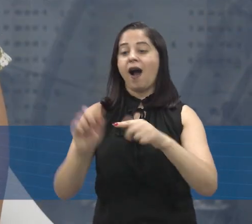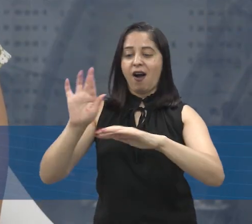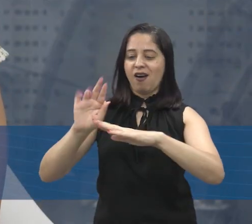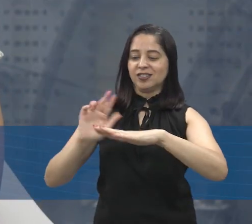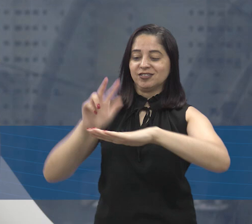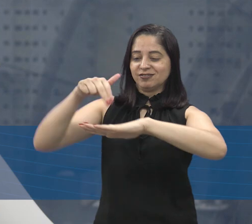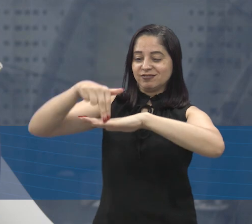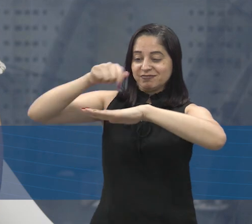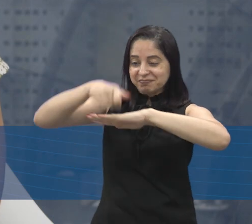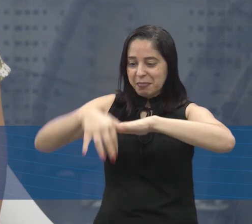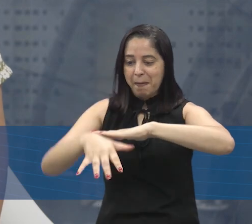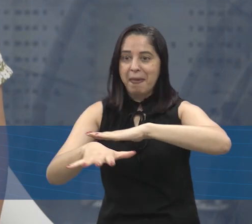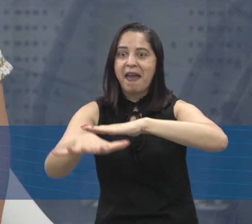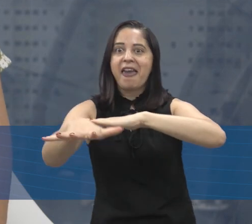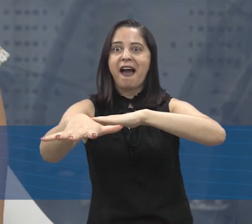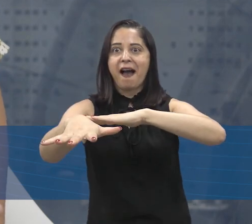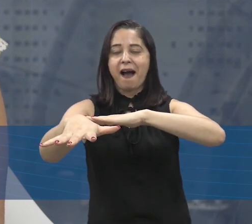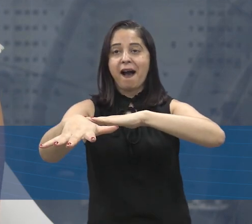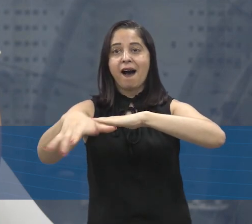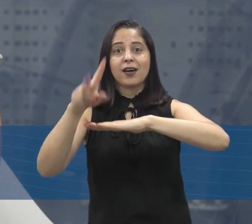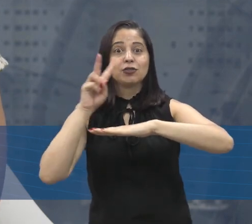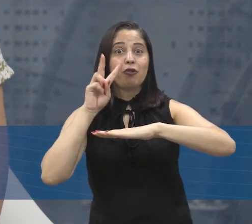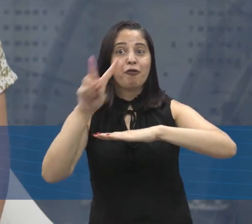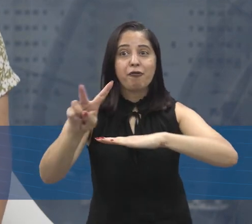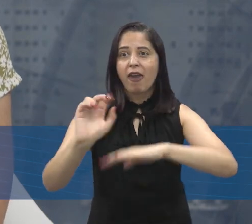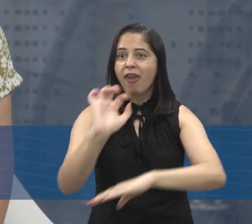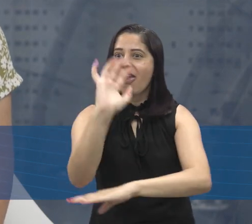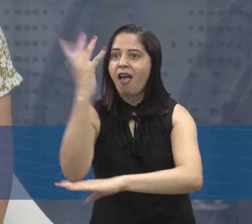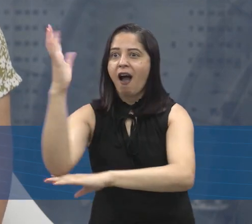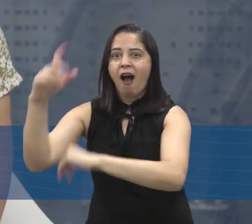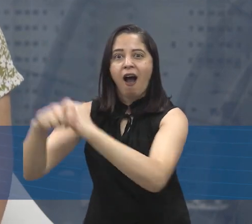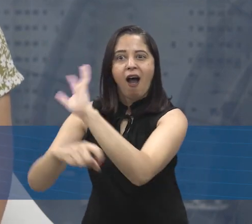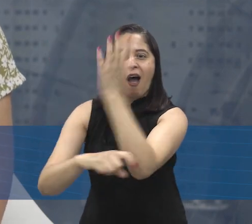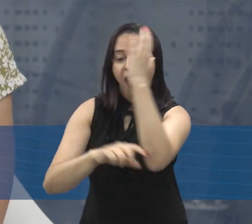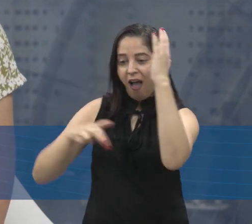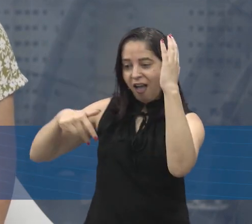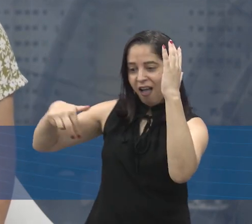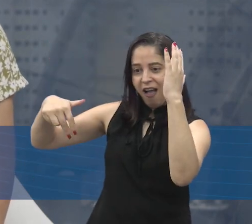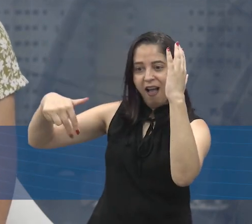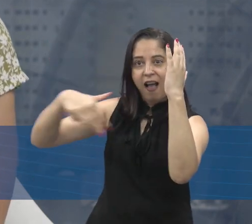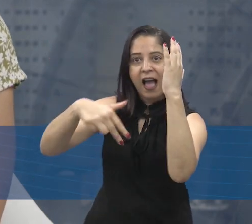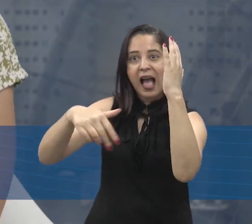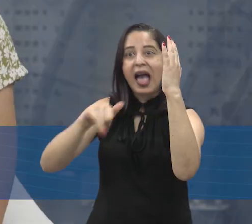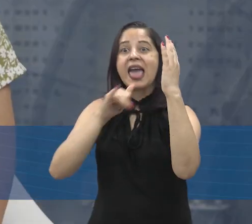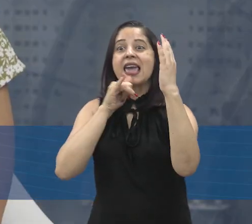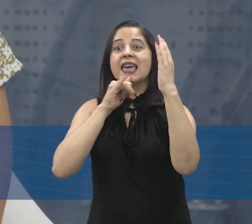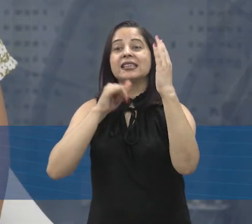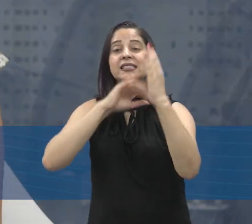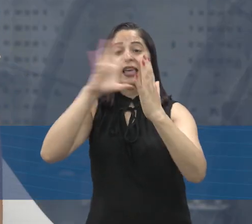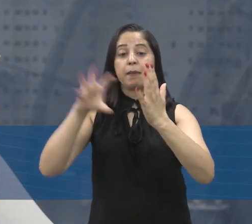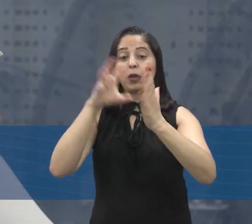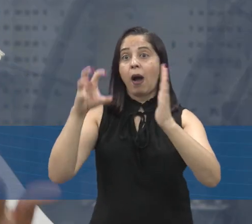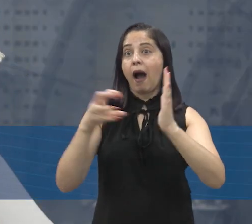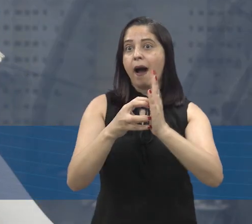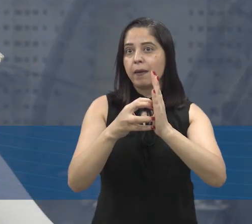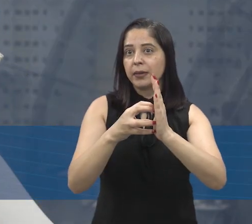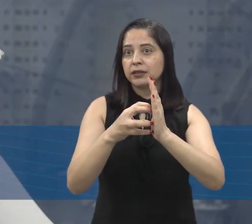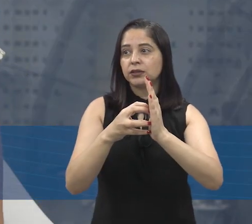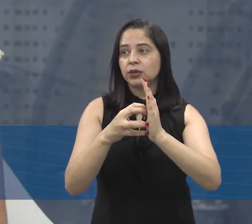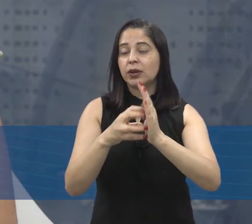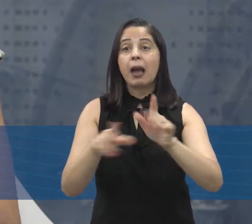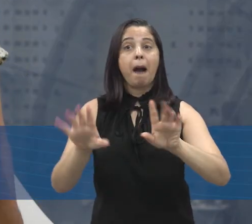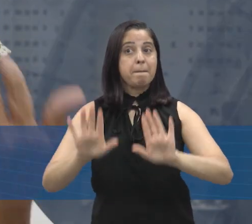lindas, florestas, como a nossa floresta amazônica. Mas nós temos o patrimônio material,